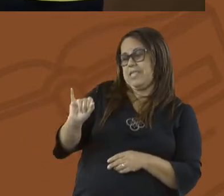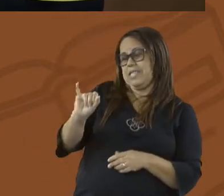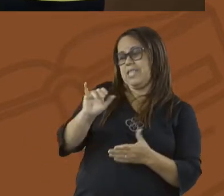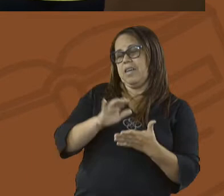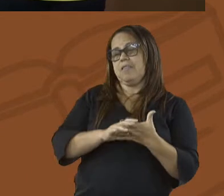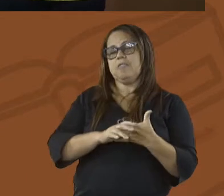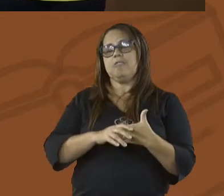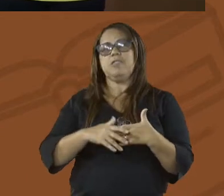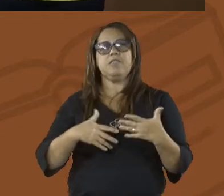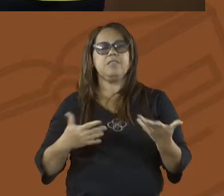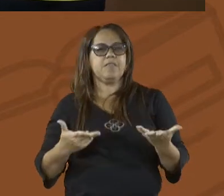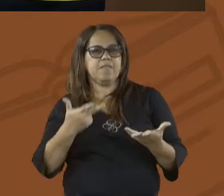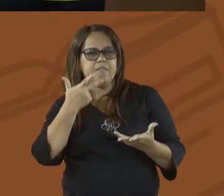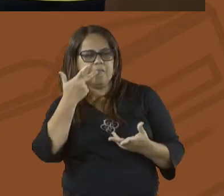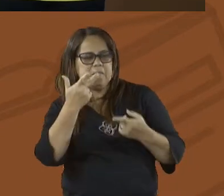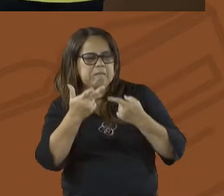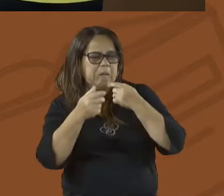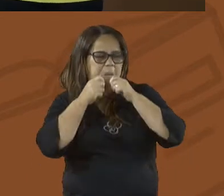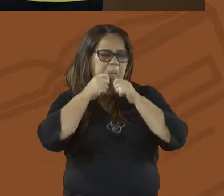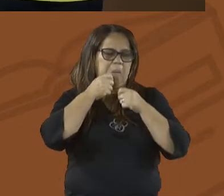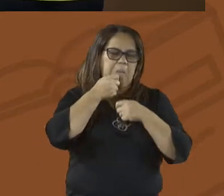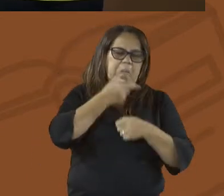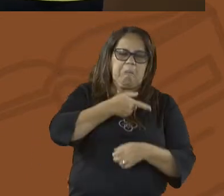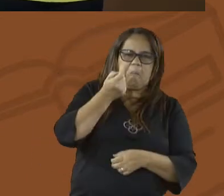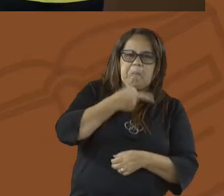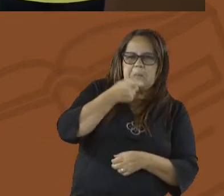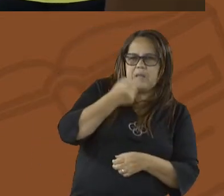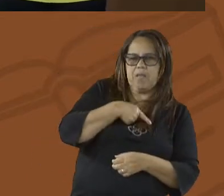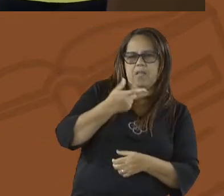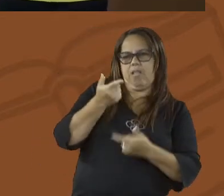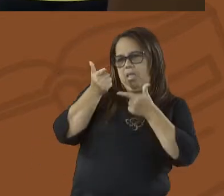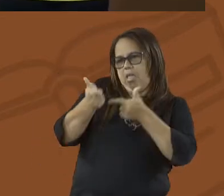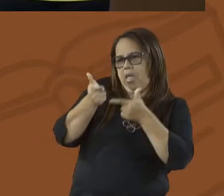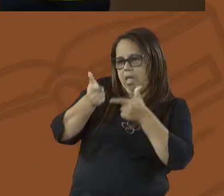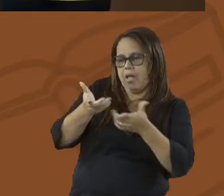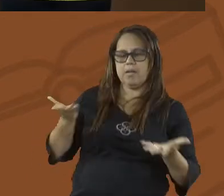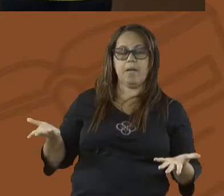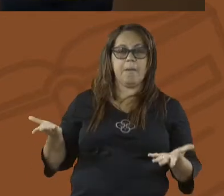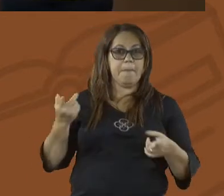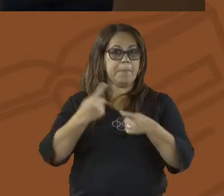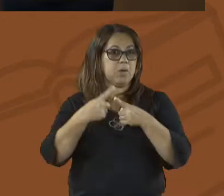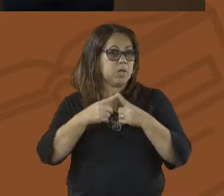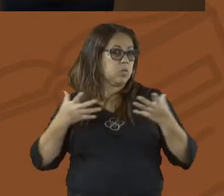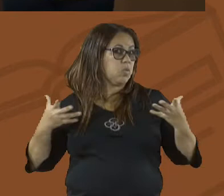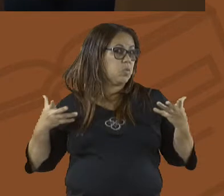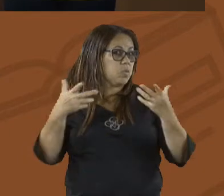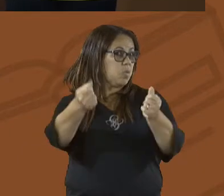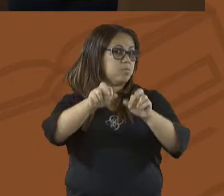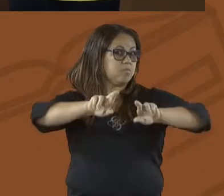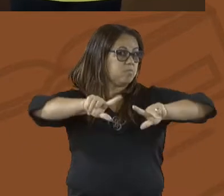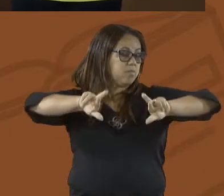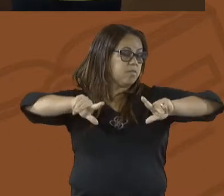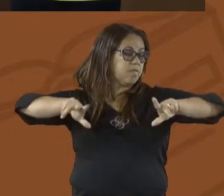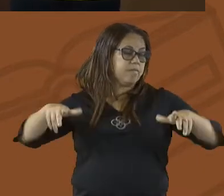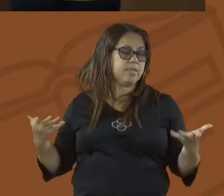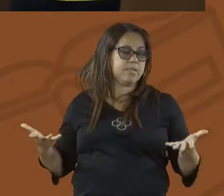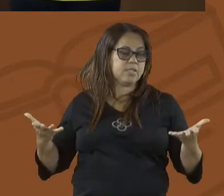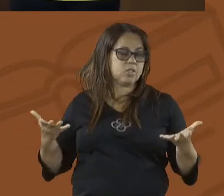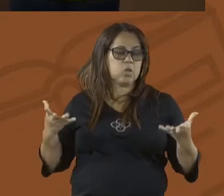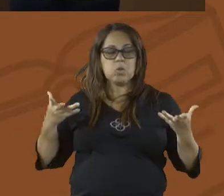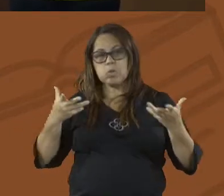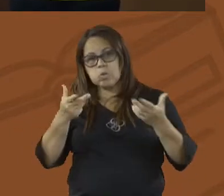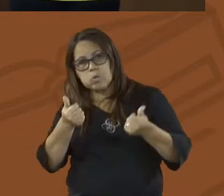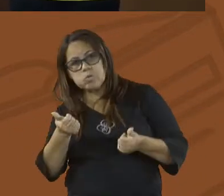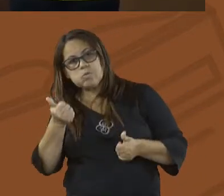fazendo xingamentos, fazendo bullying, criticando, certo? Porque todos nós somos diferentes, todos nós temos